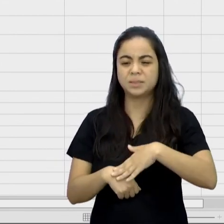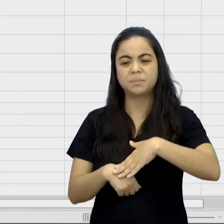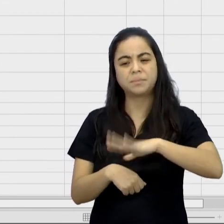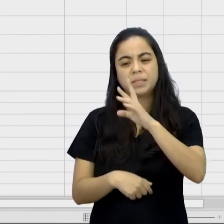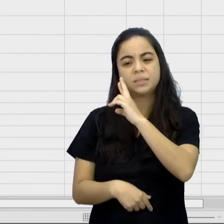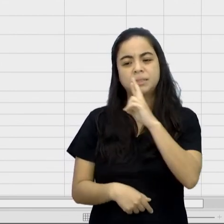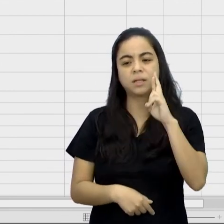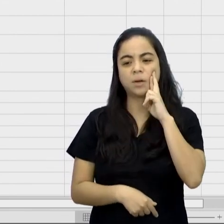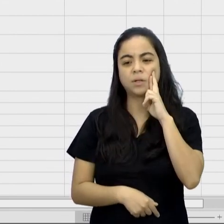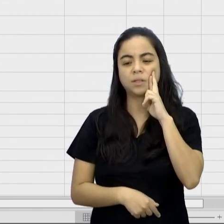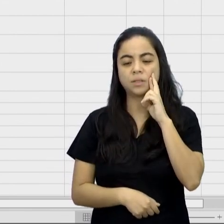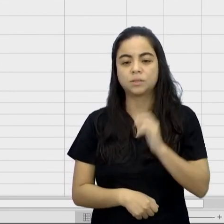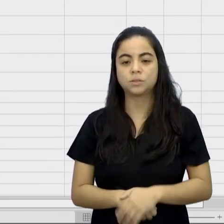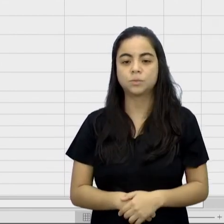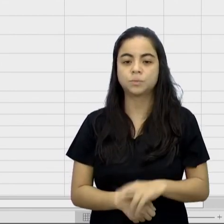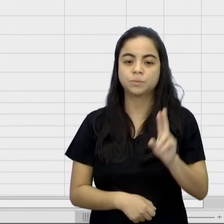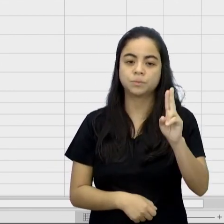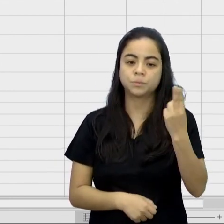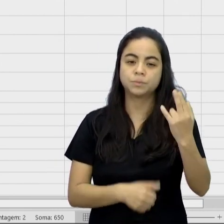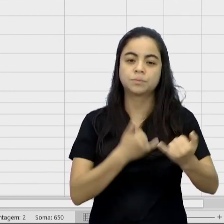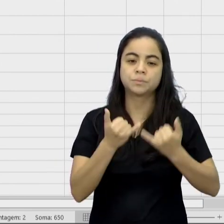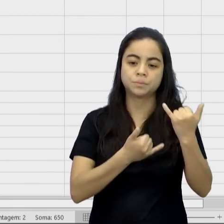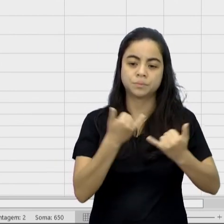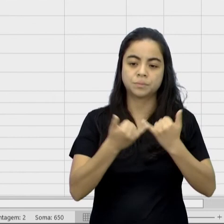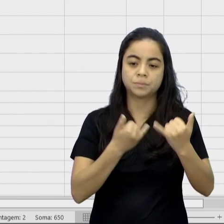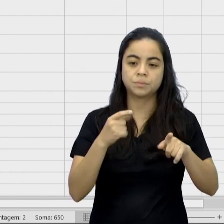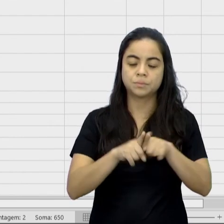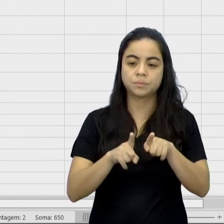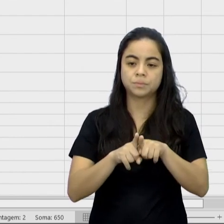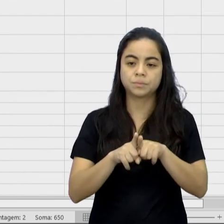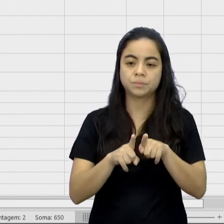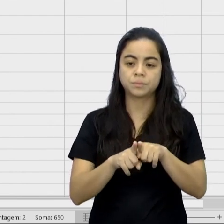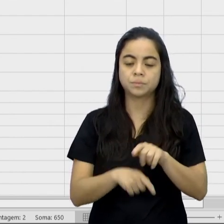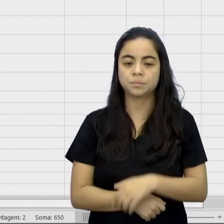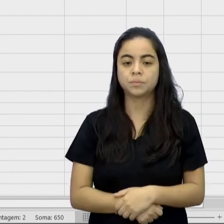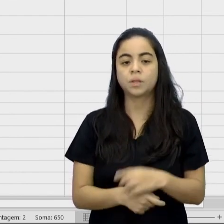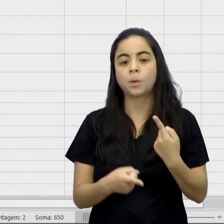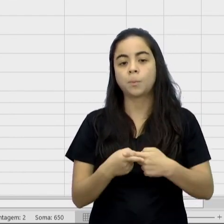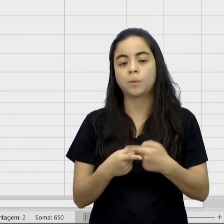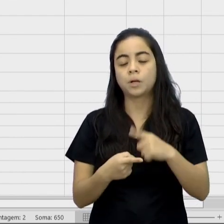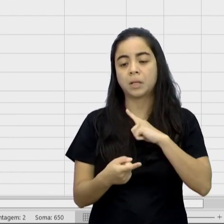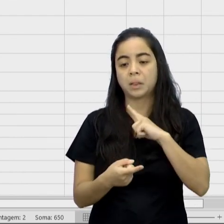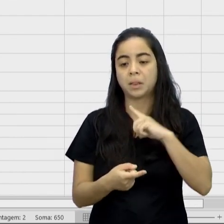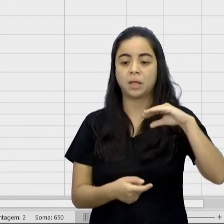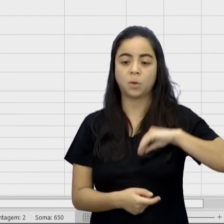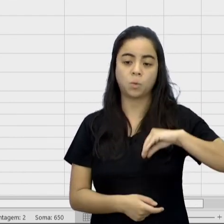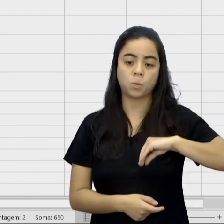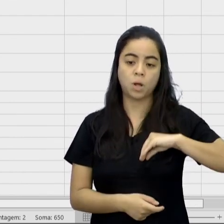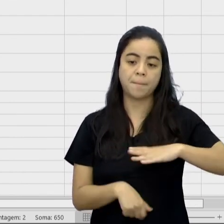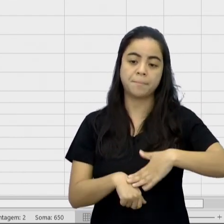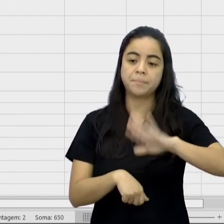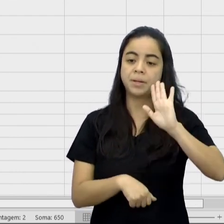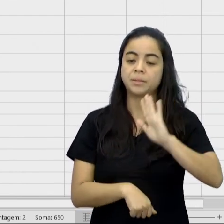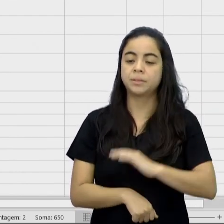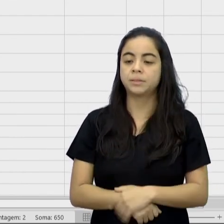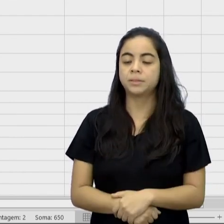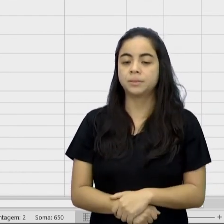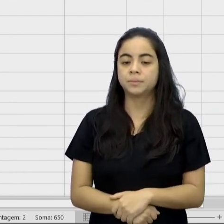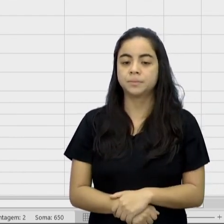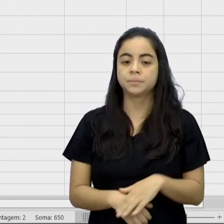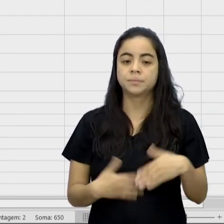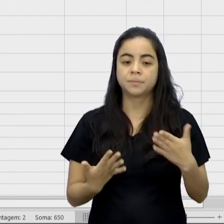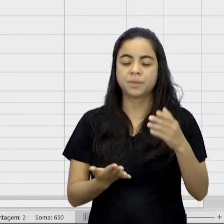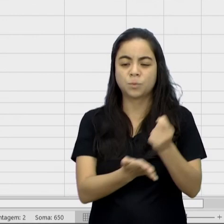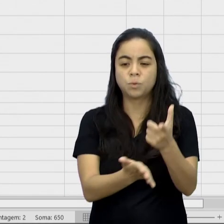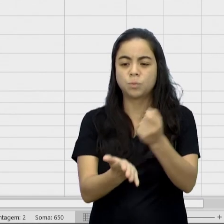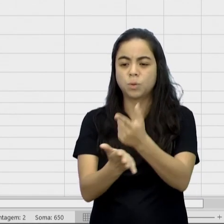restaurantes, ou no entretenimento e no lazer. Como a gente recebeu aí um bônusinho, uma gratificação, a gente abusou